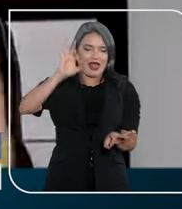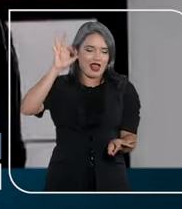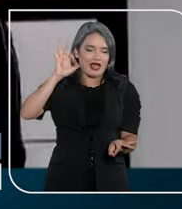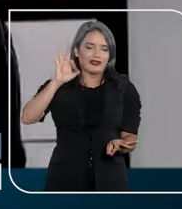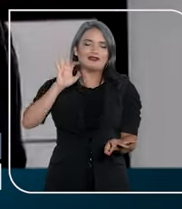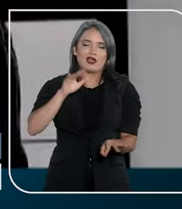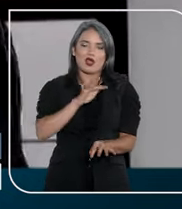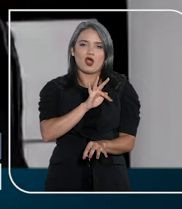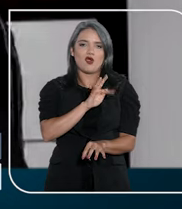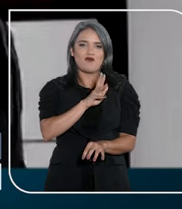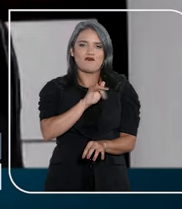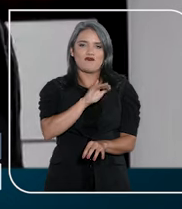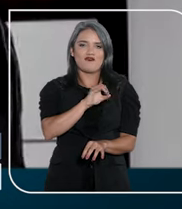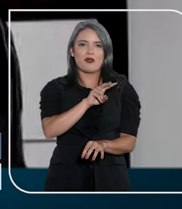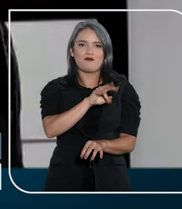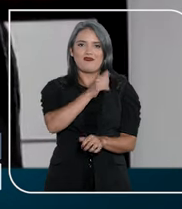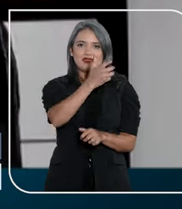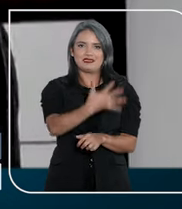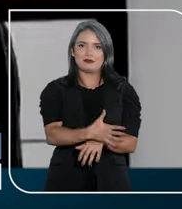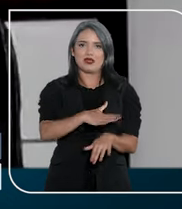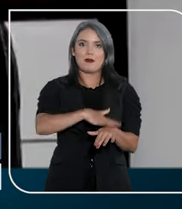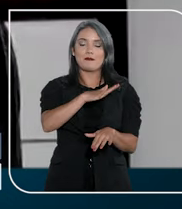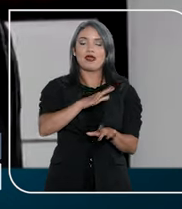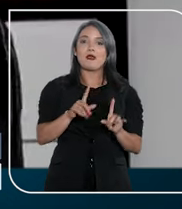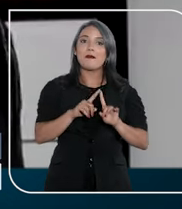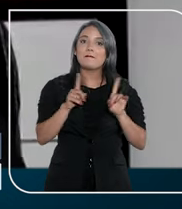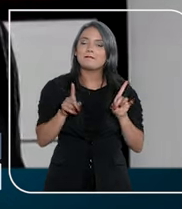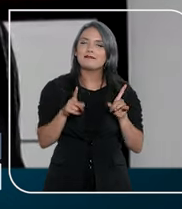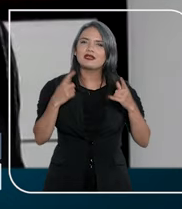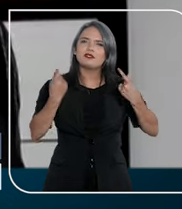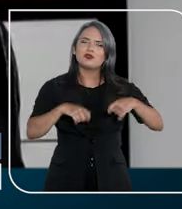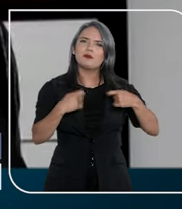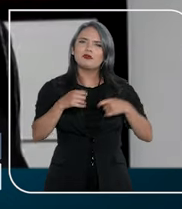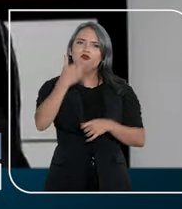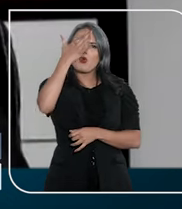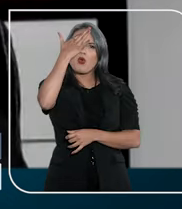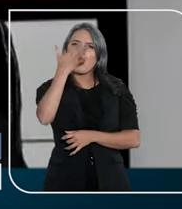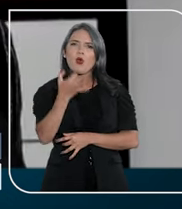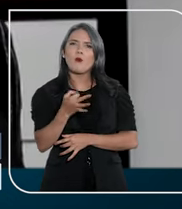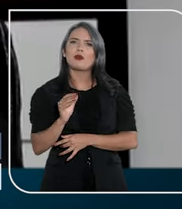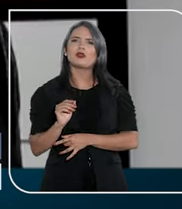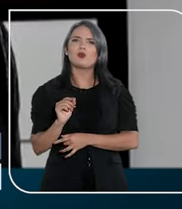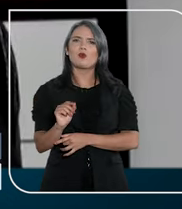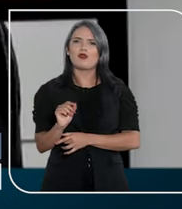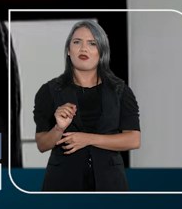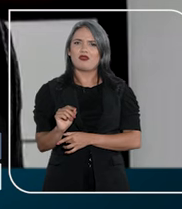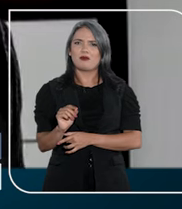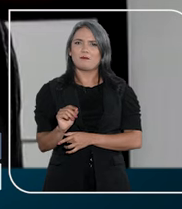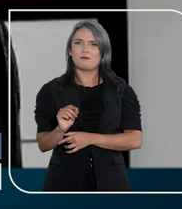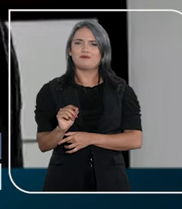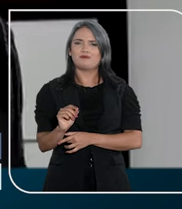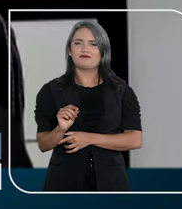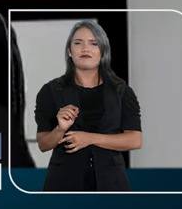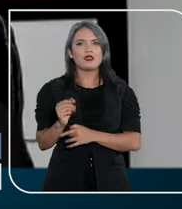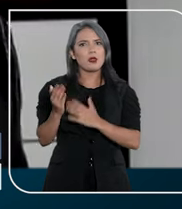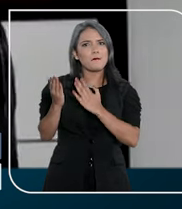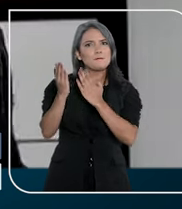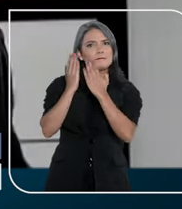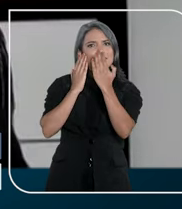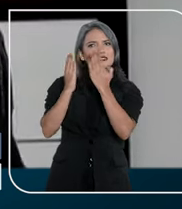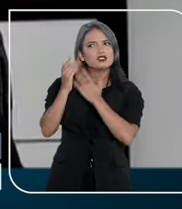quer falar um pouco a respeito disso, nós temos que entender o seguinte, Fátima, o que é um exame